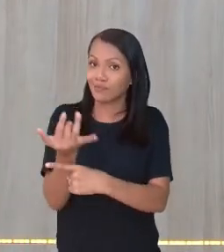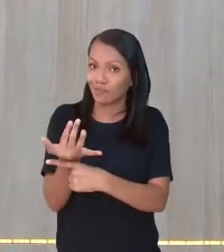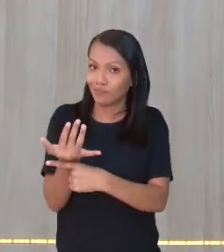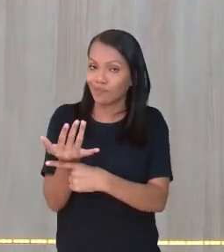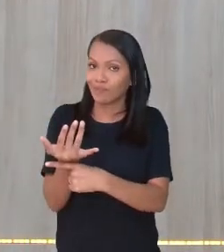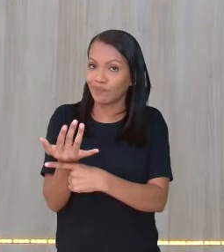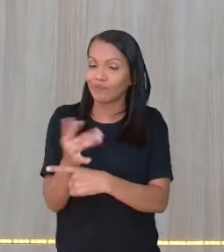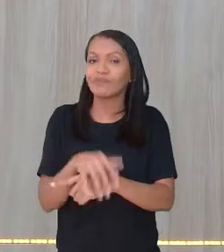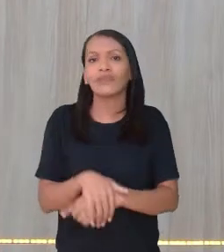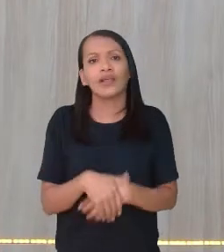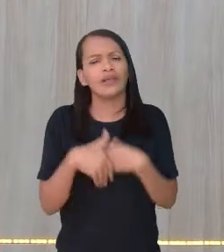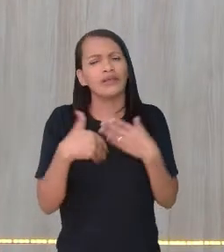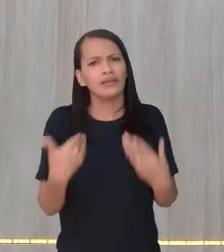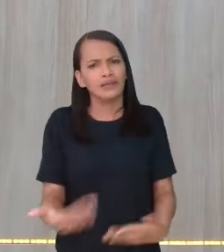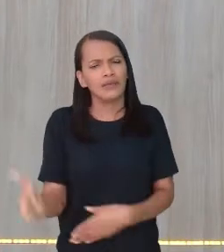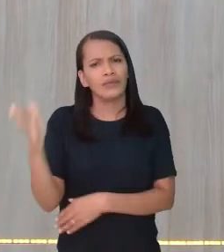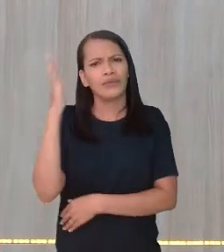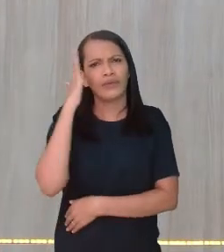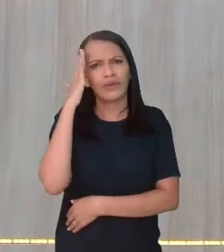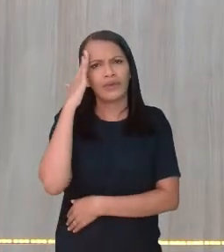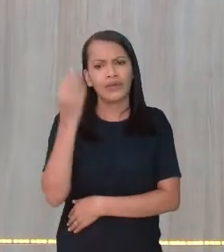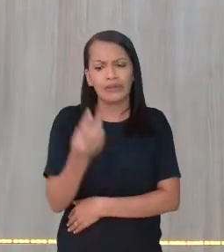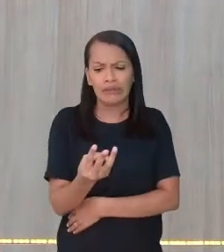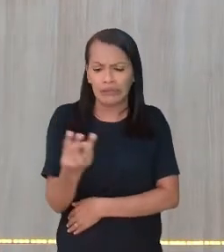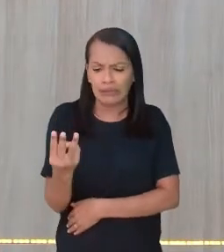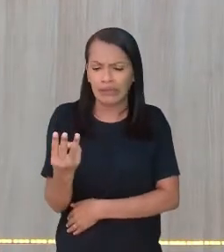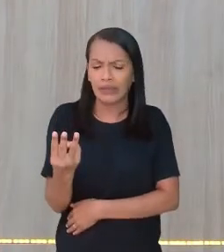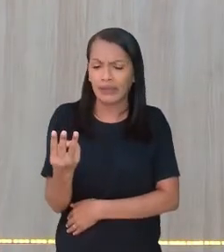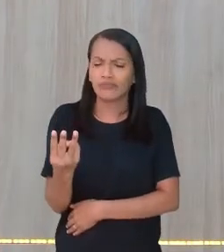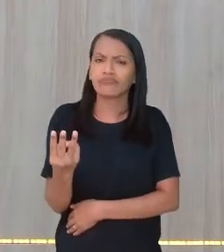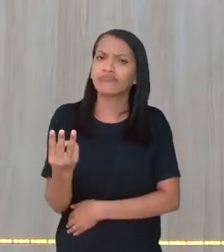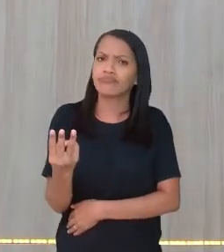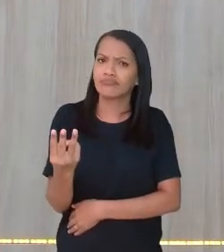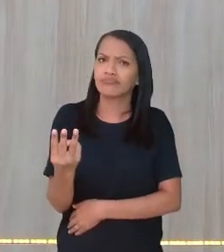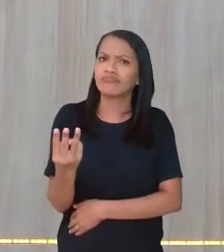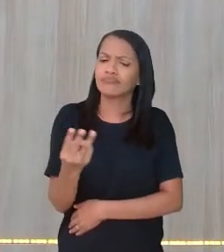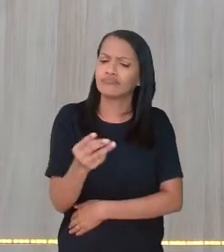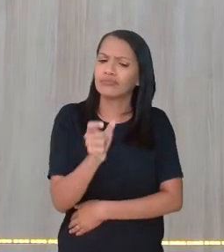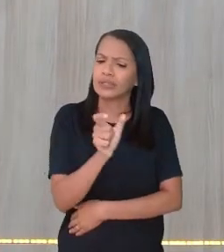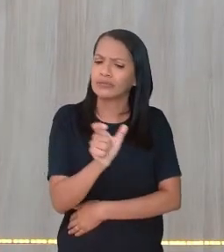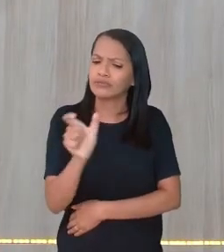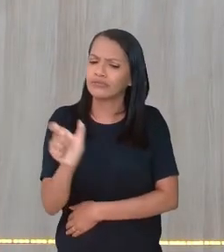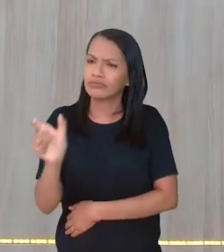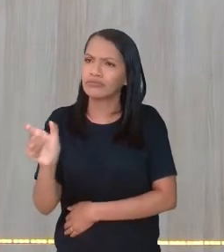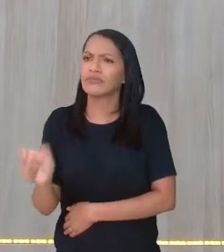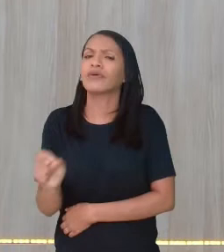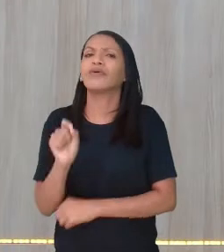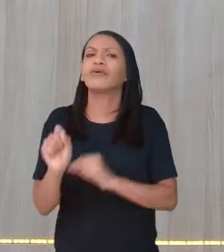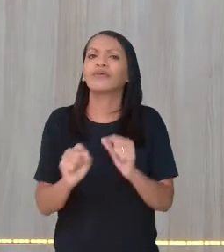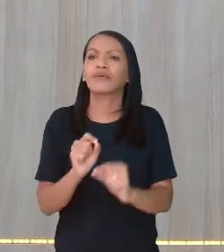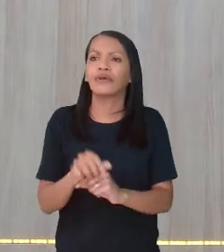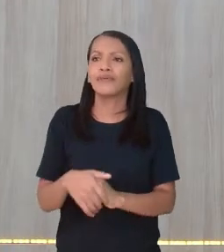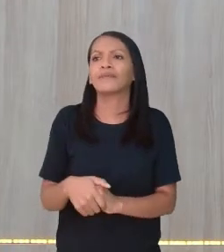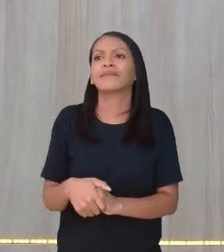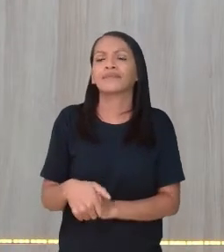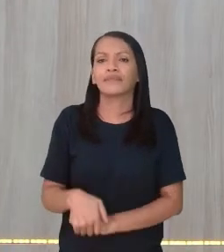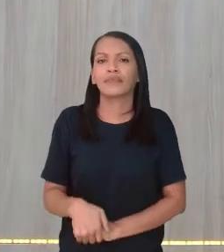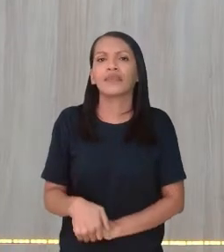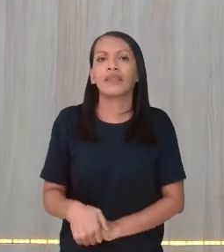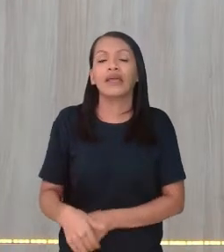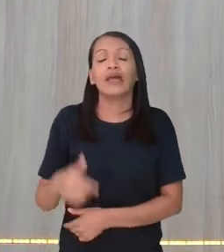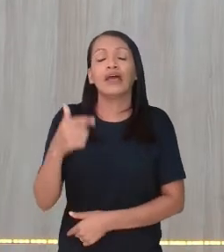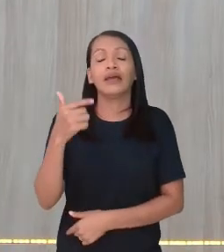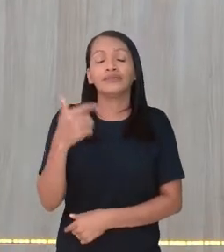E aí a gente viu 3 casos. Primeiro caso foi a divisão de um número